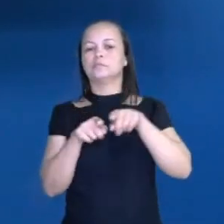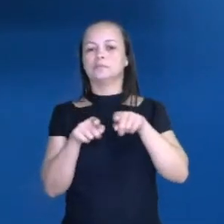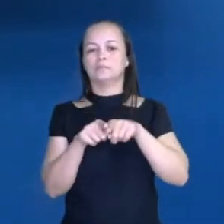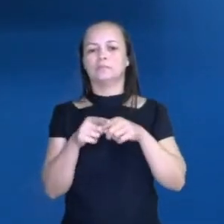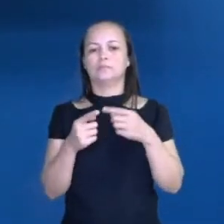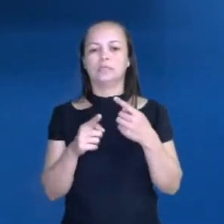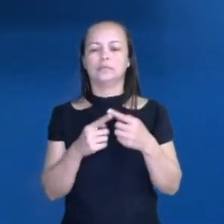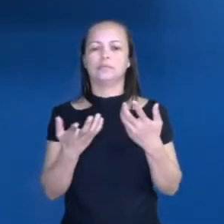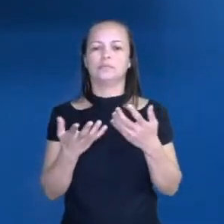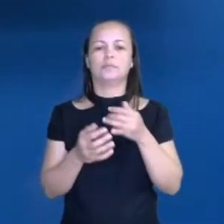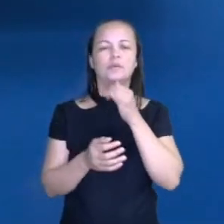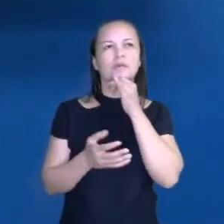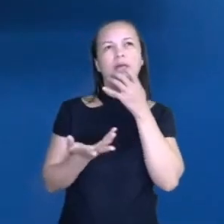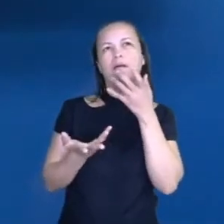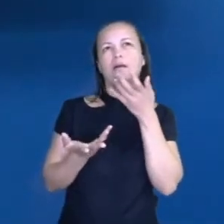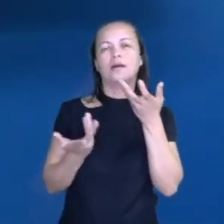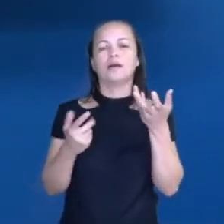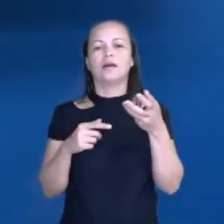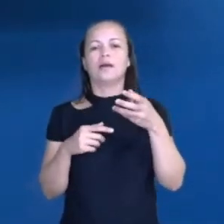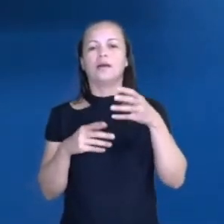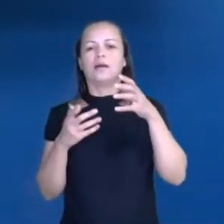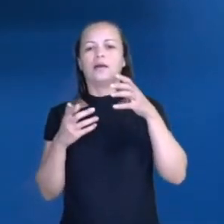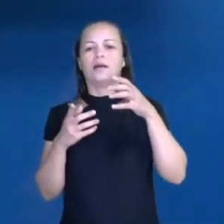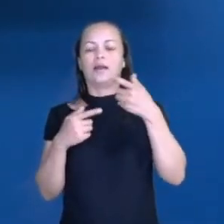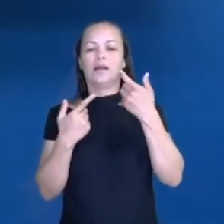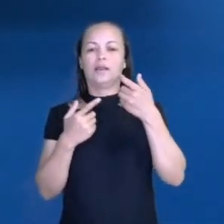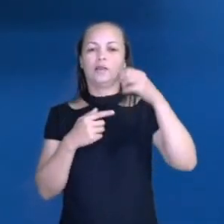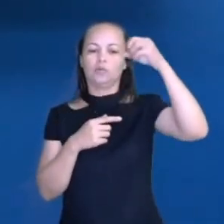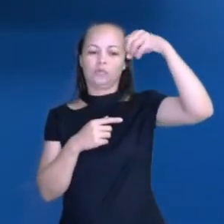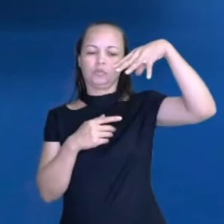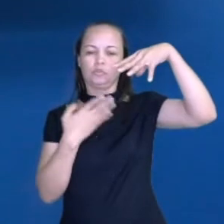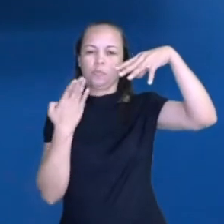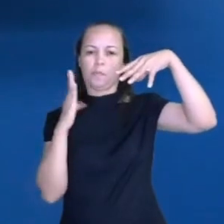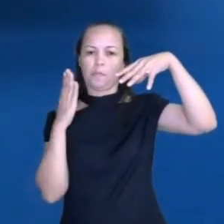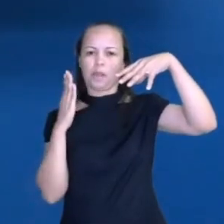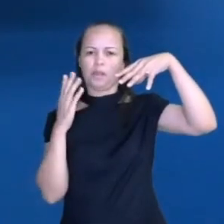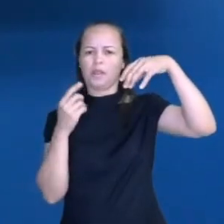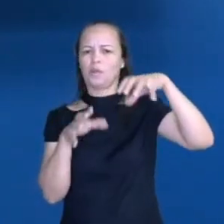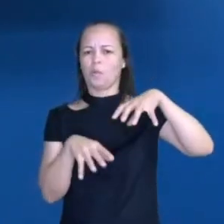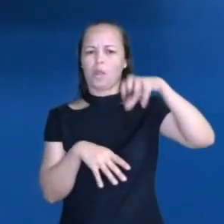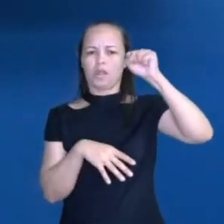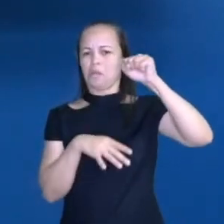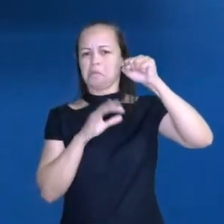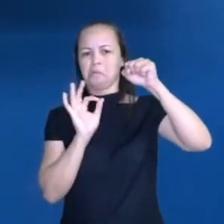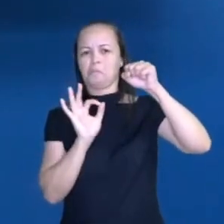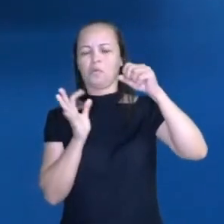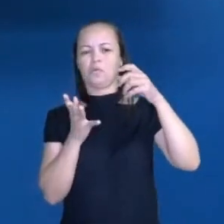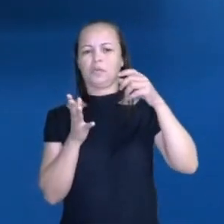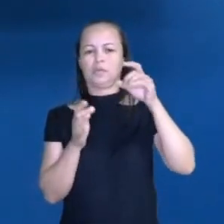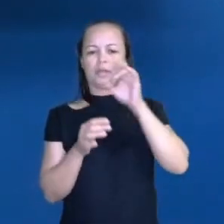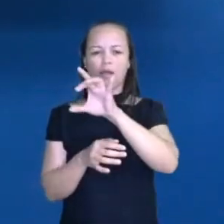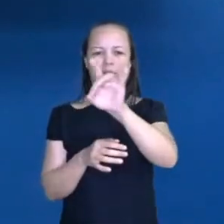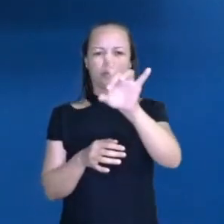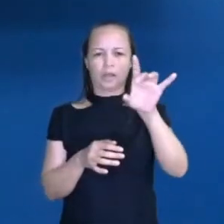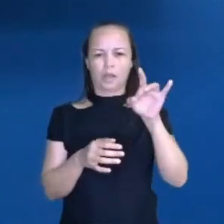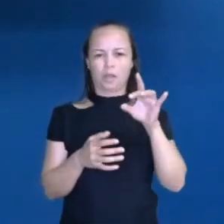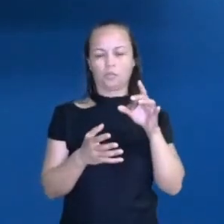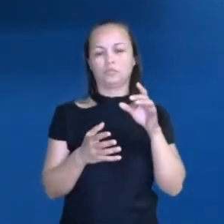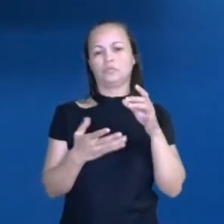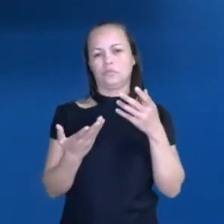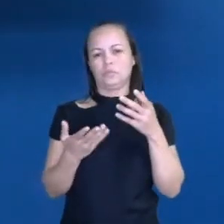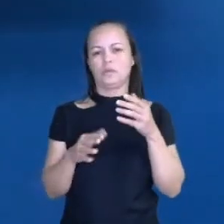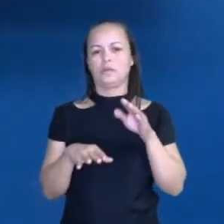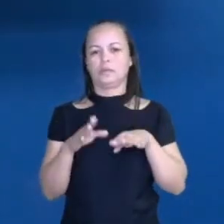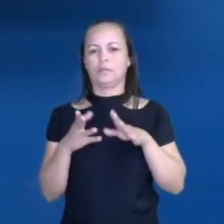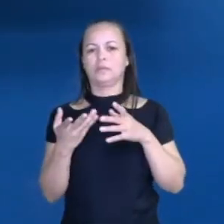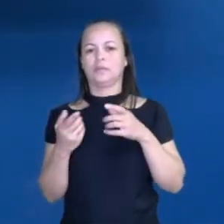tá as outras consegue acender novamente cada um é independente tá bom Essa é a